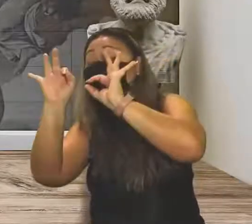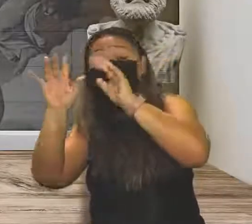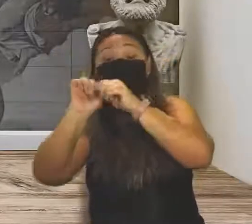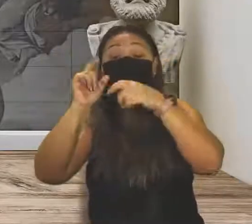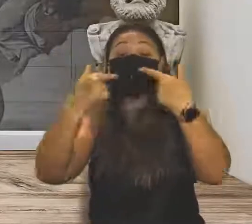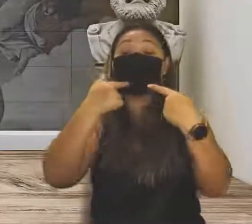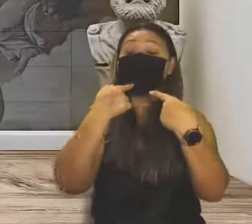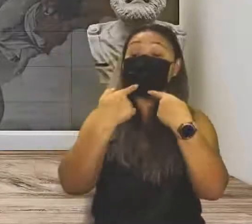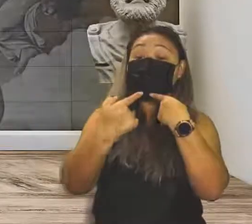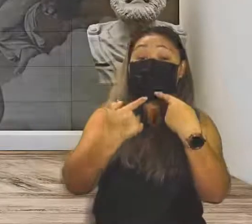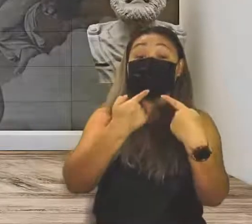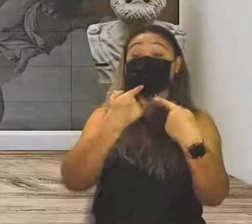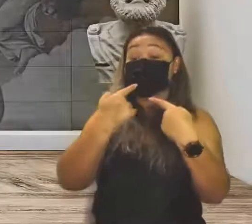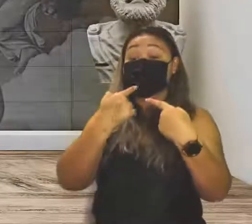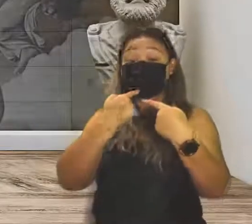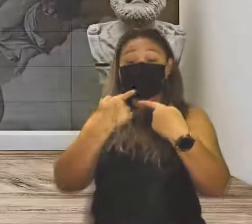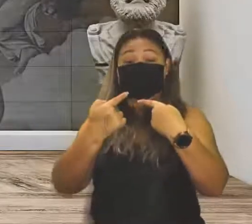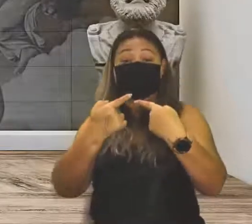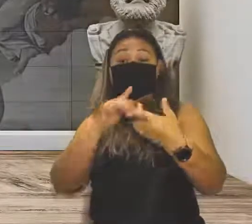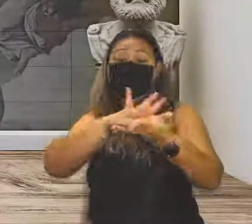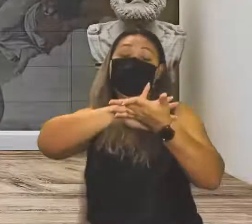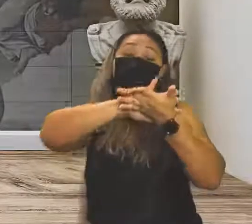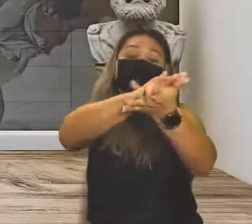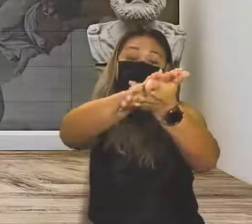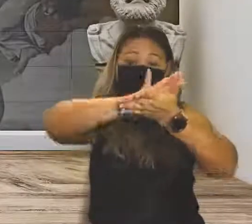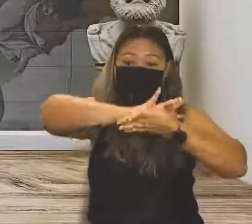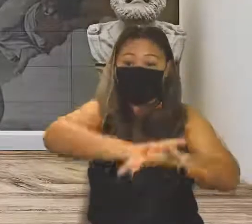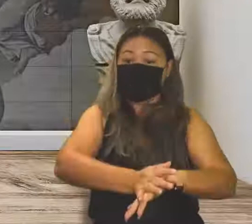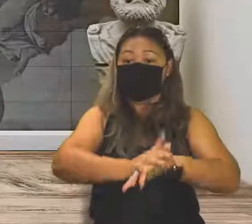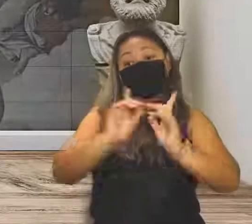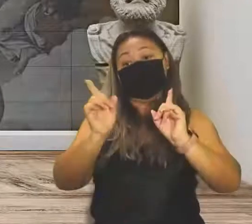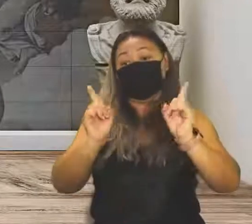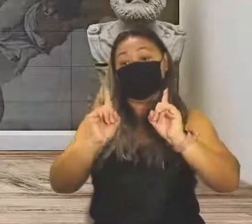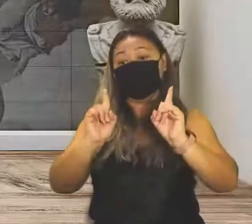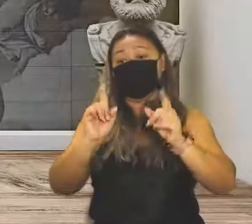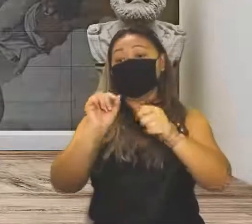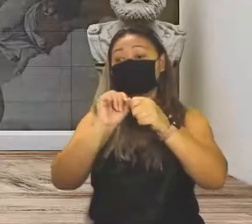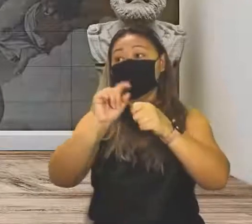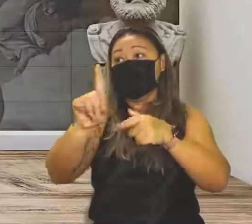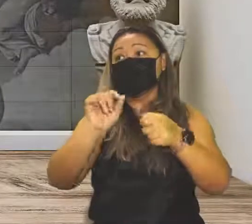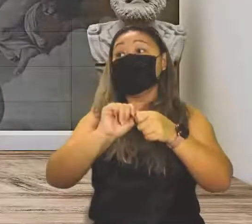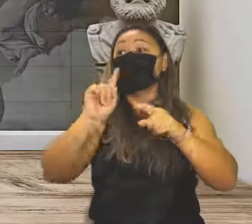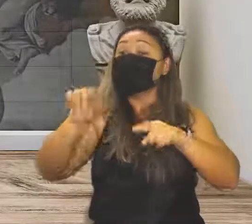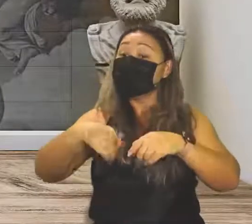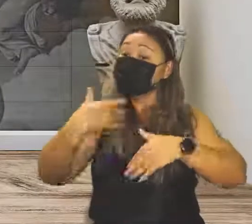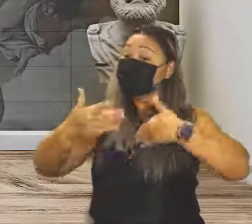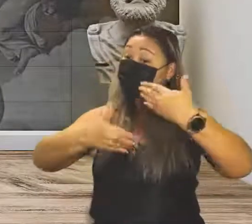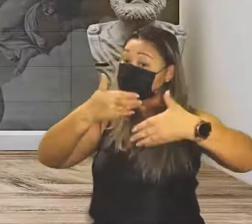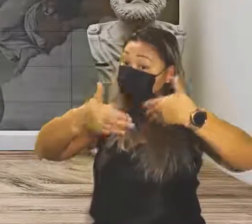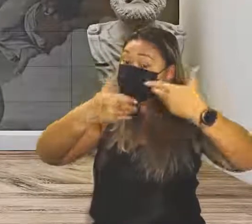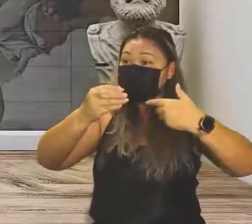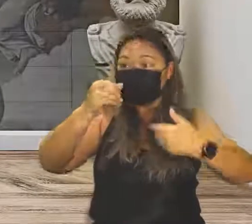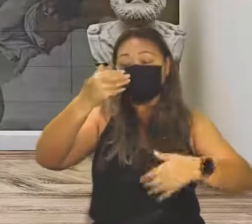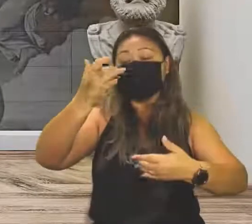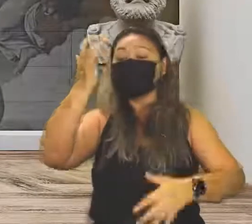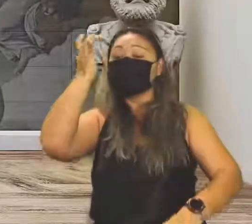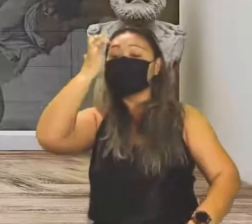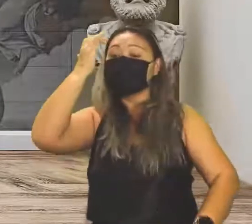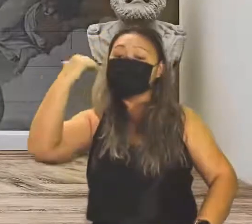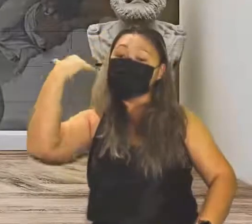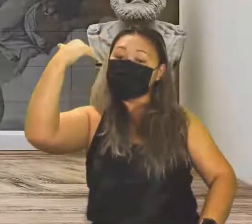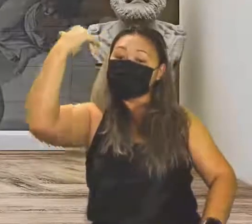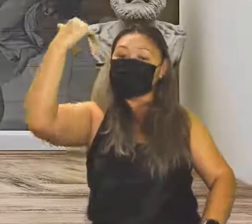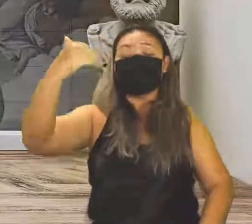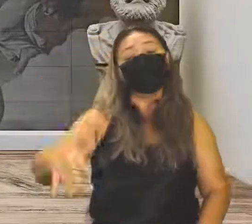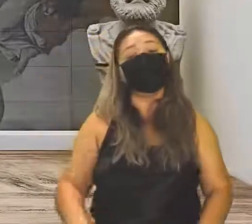uma crítica, mas a minha crítica não é para destruir a sua produção, mas para você crescer e amadurecer. Muito legal isso.